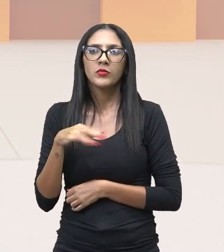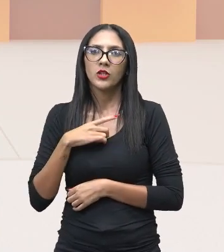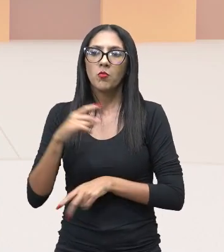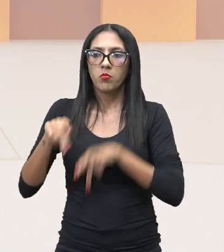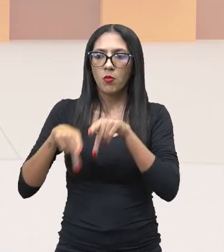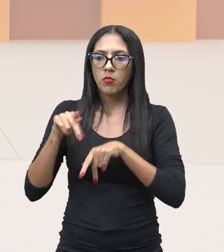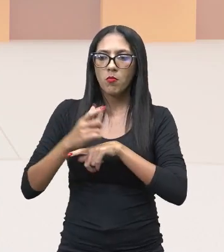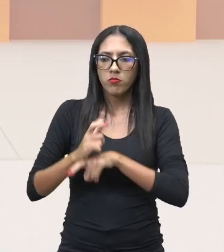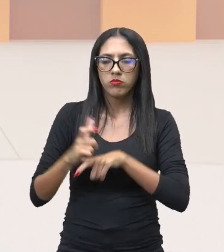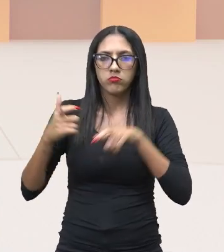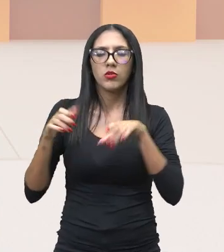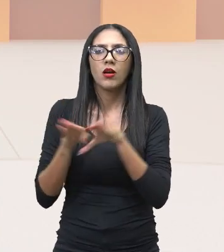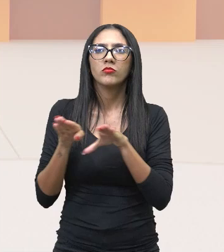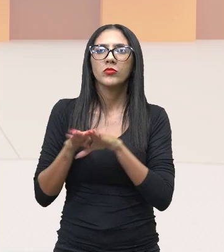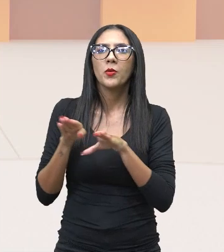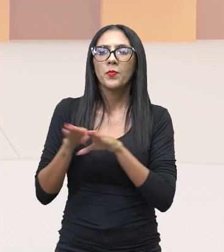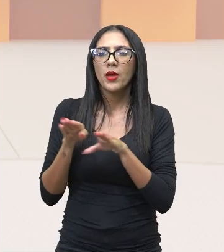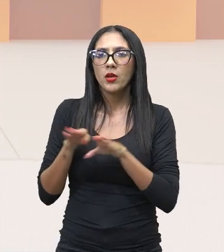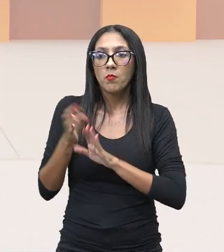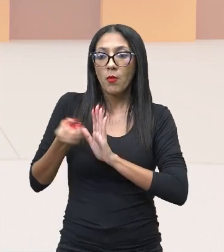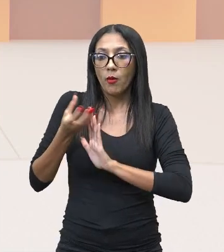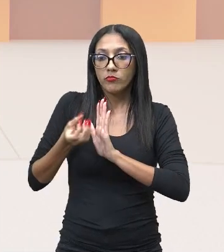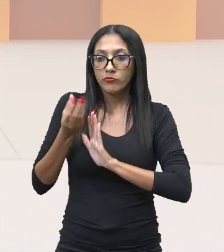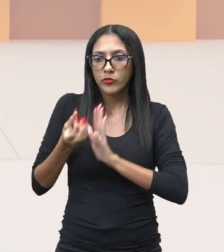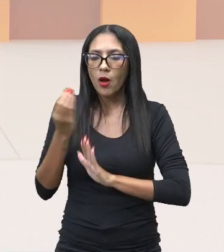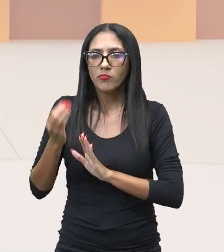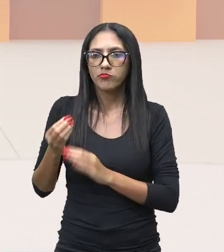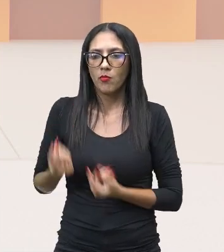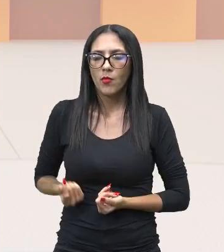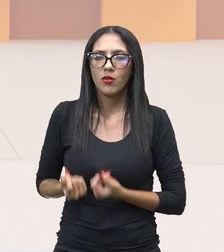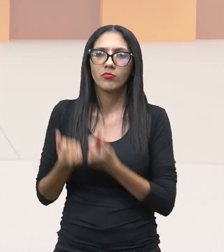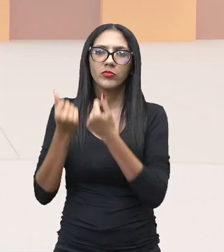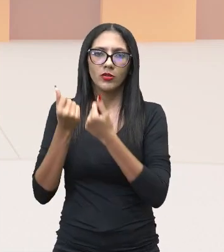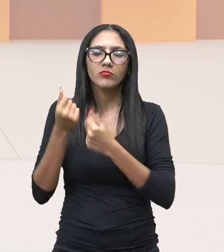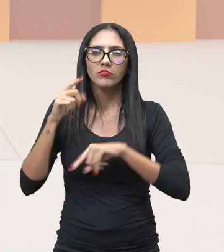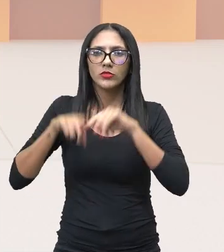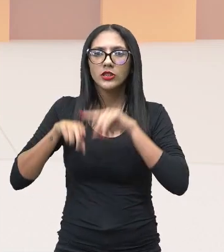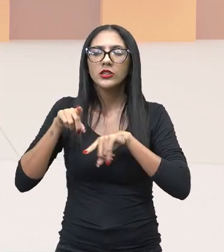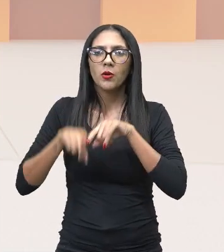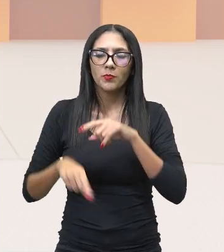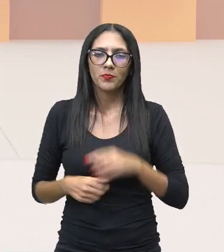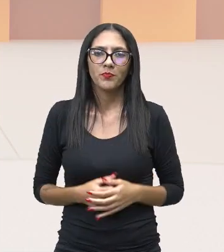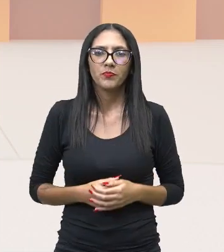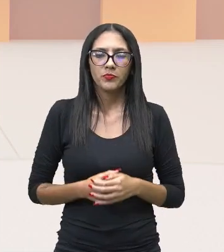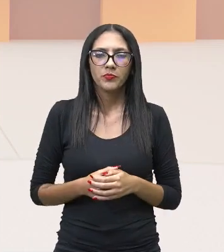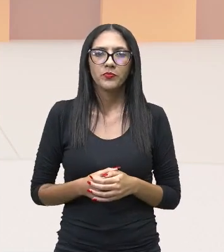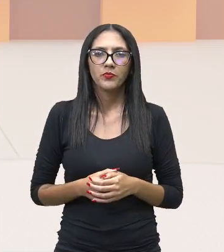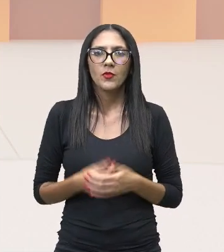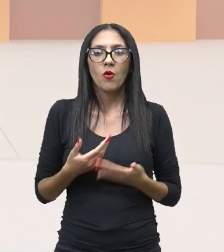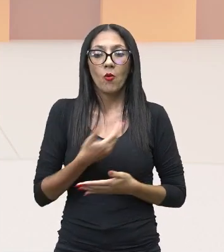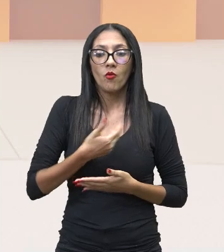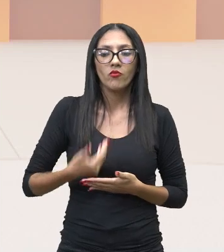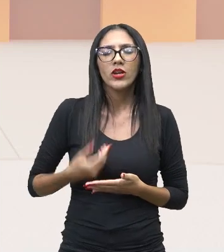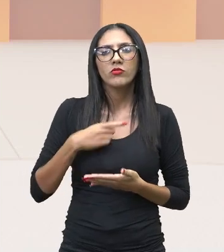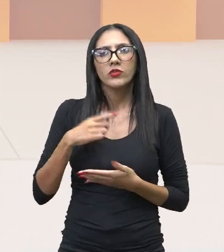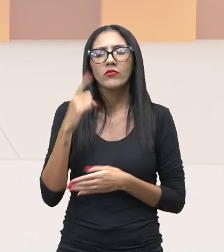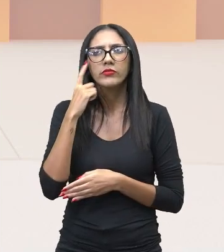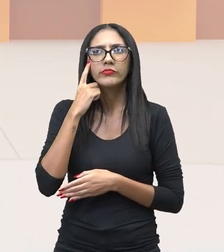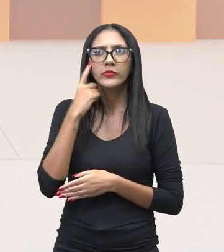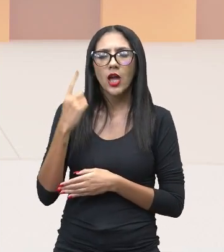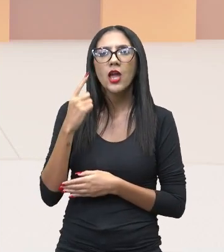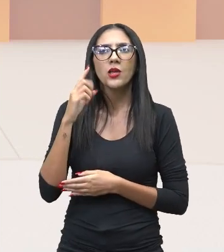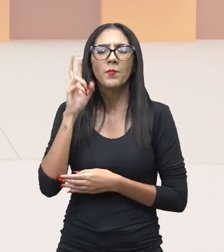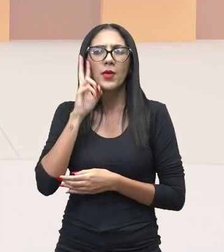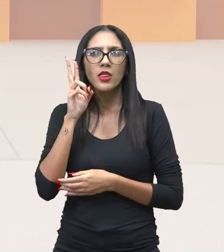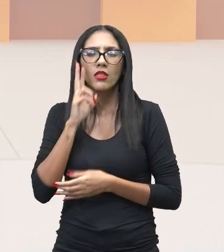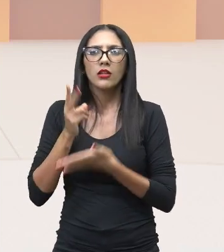povoamento, mas também para geração de riqueza. Desde aquela época, o governo brasileiro foi tentando utilizar esse espaço aqui da